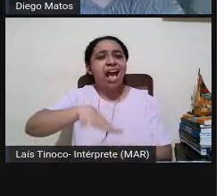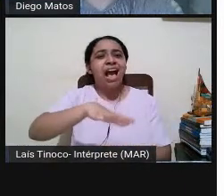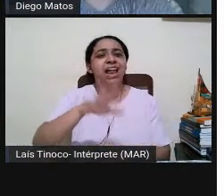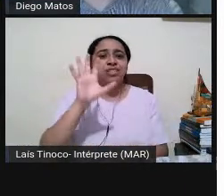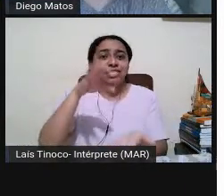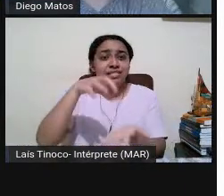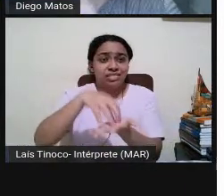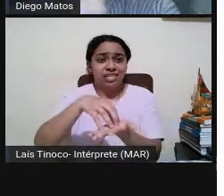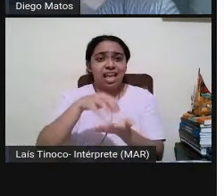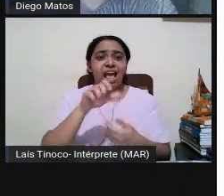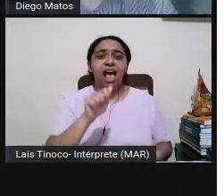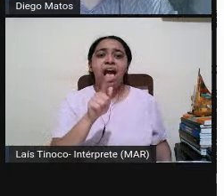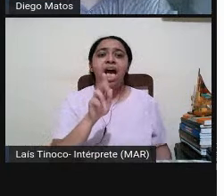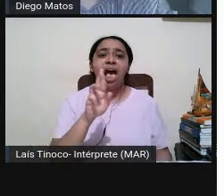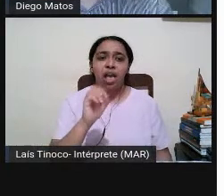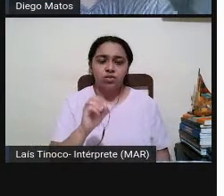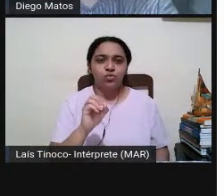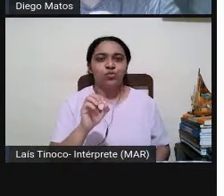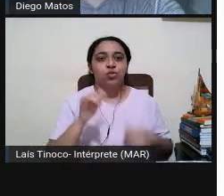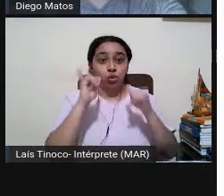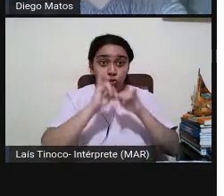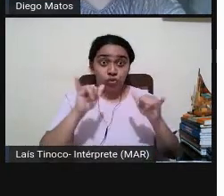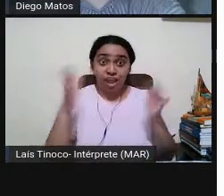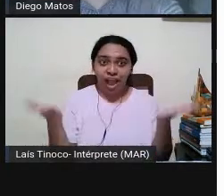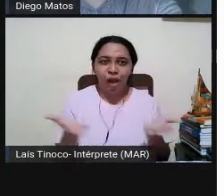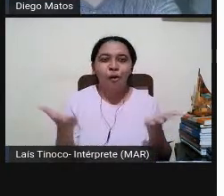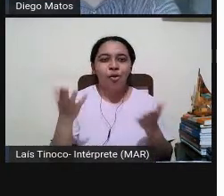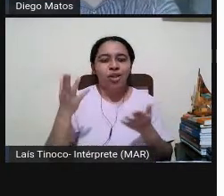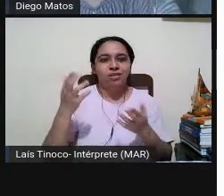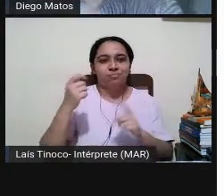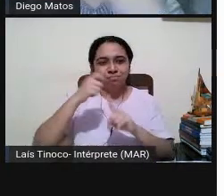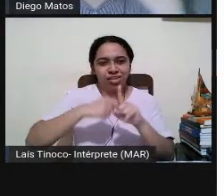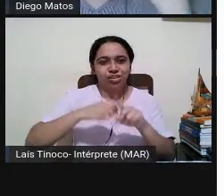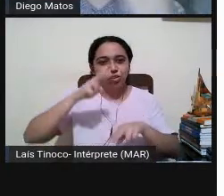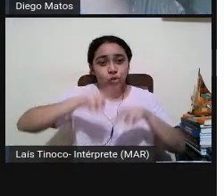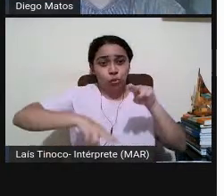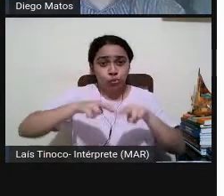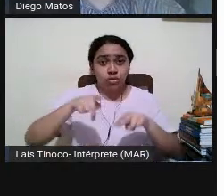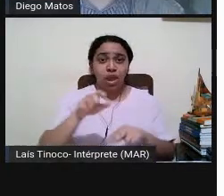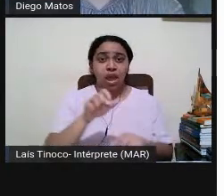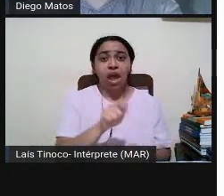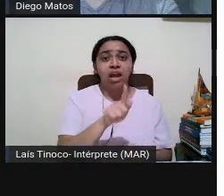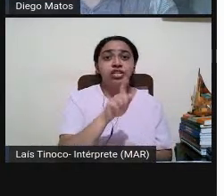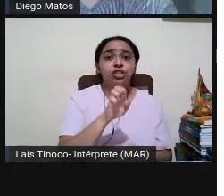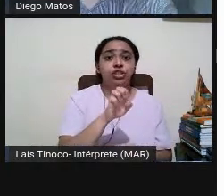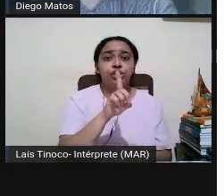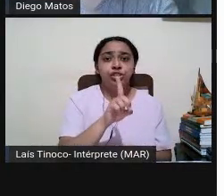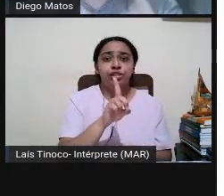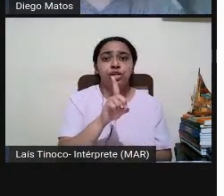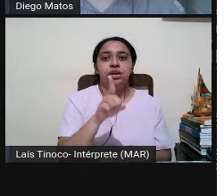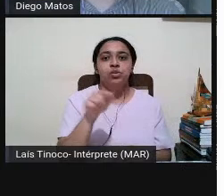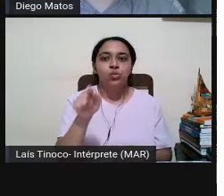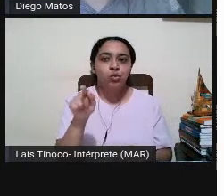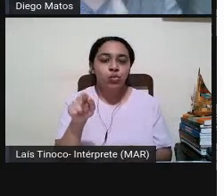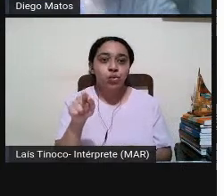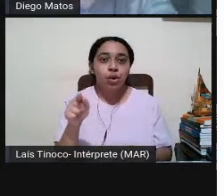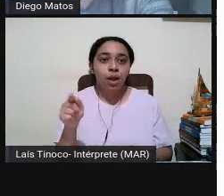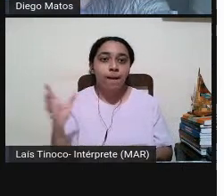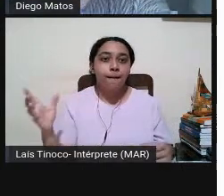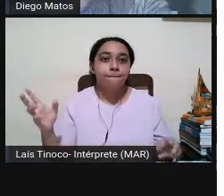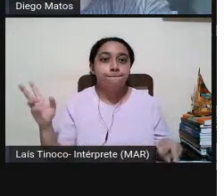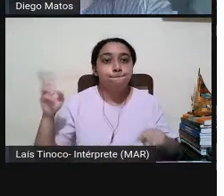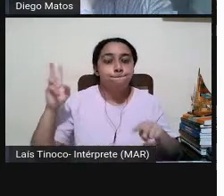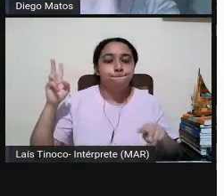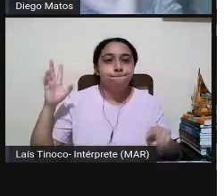a sua importância e aqui é só uma notícia também de agora de Junho da ged que interditou mais de 5.000 litros de agrotóxicos em fiscalizações